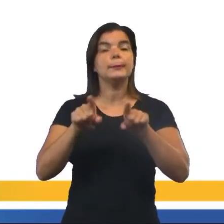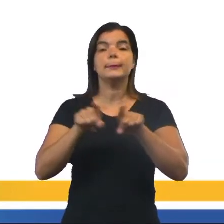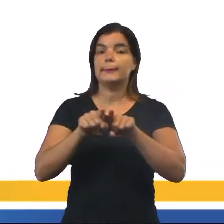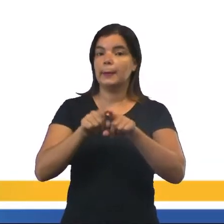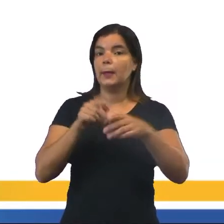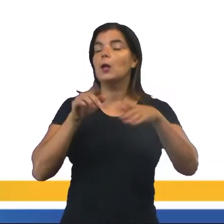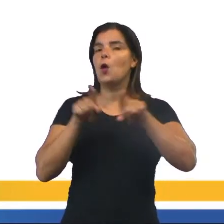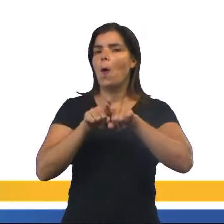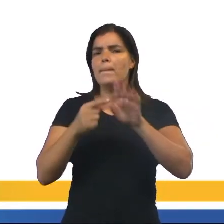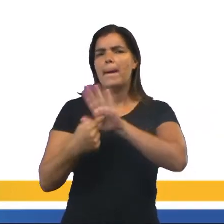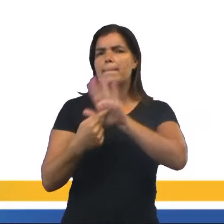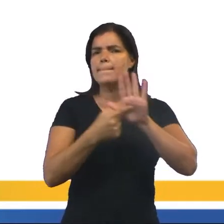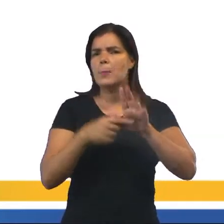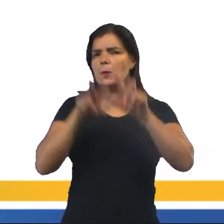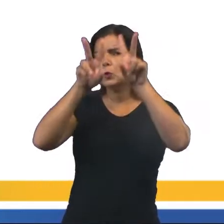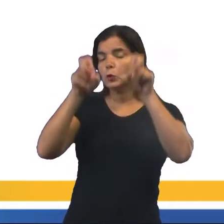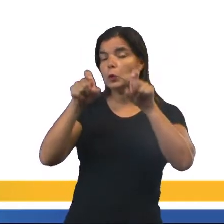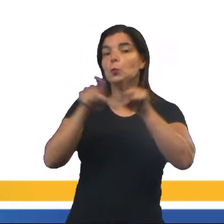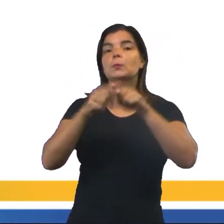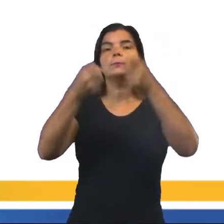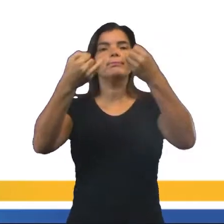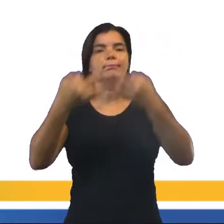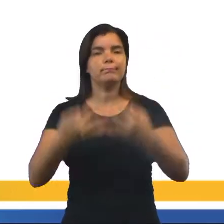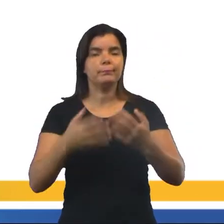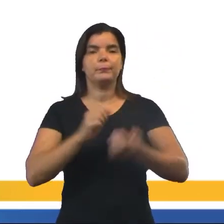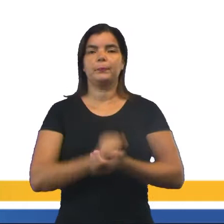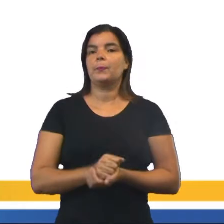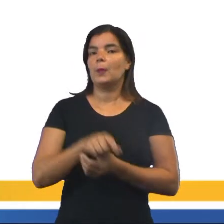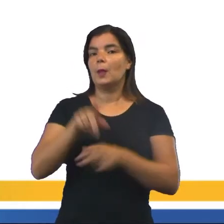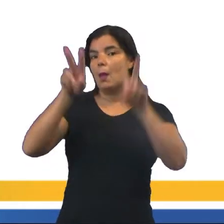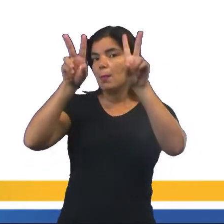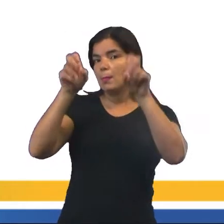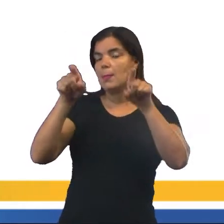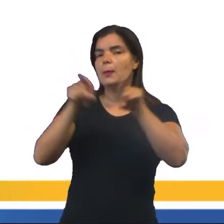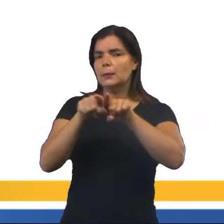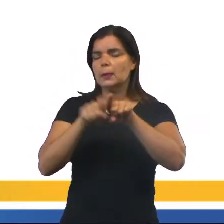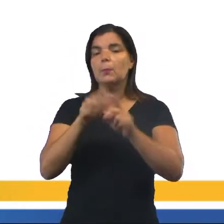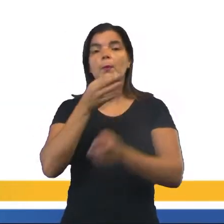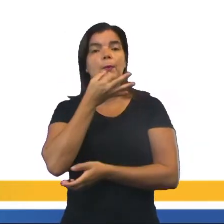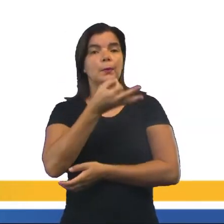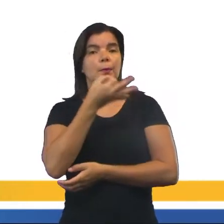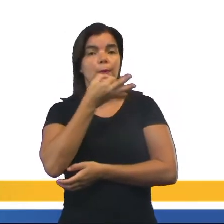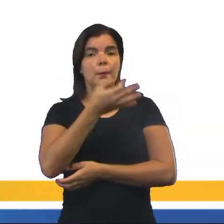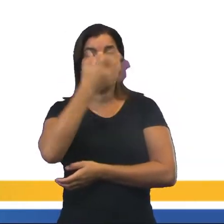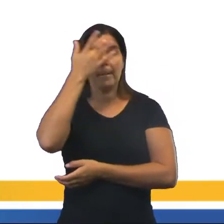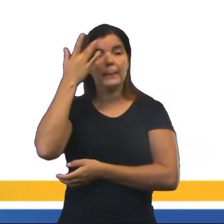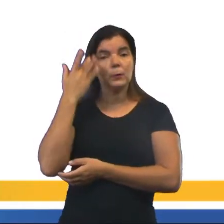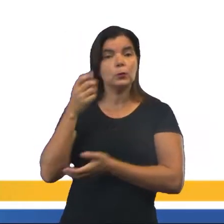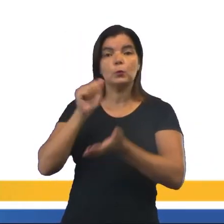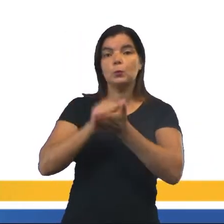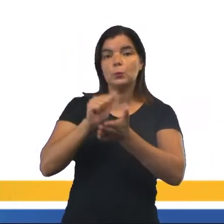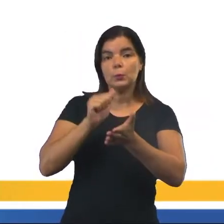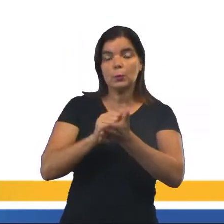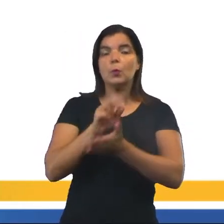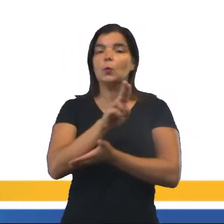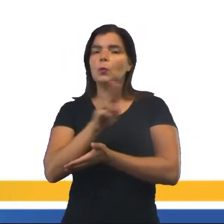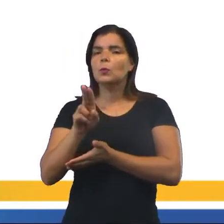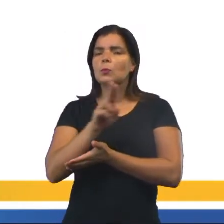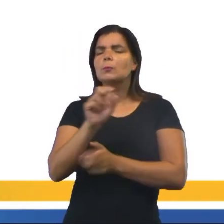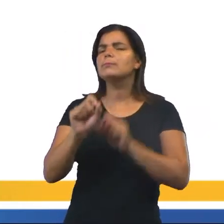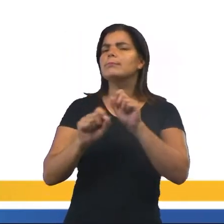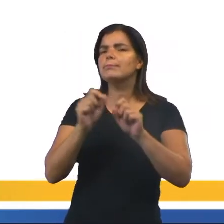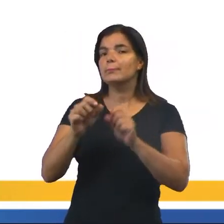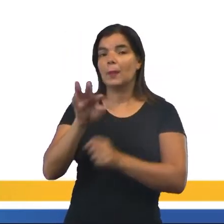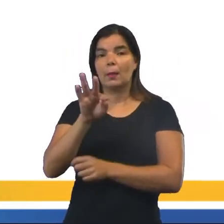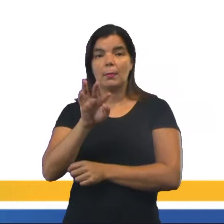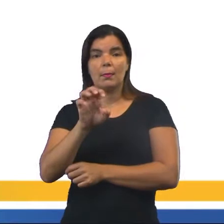reservados para apresentar o assunto abordado, o tema. E o ponto de vista defendido pelo autor, chamamos esse ponto de vista